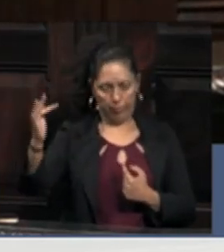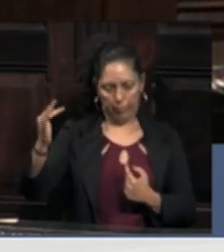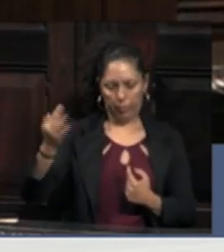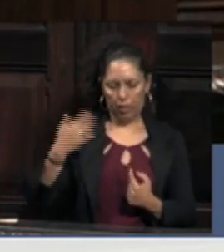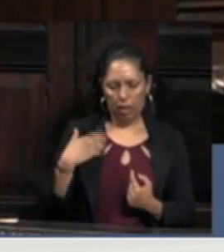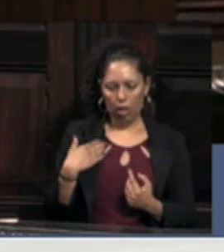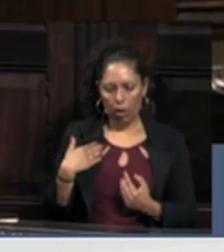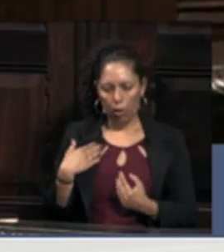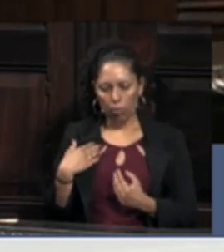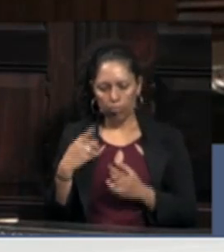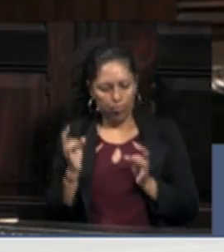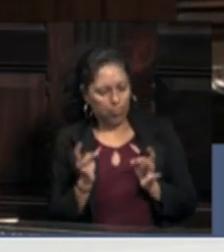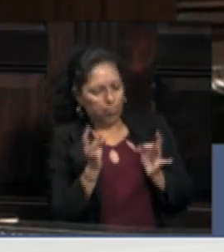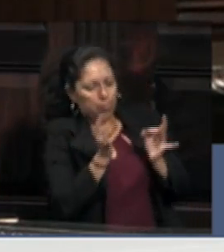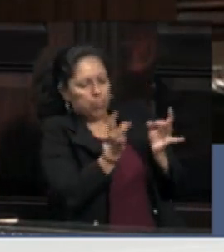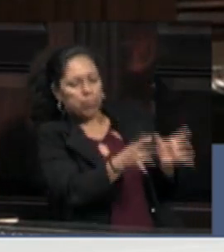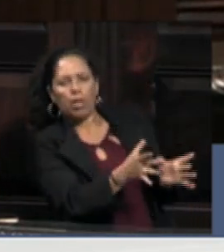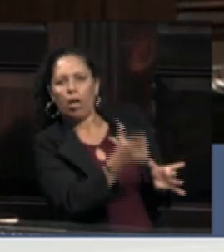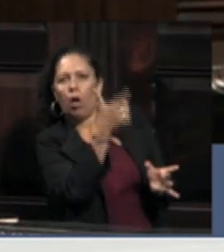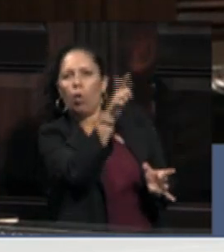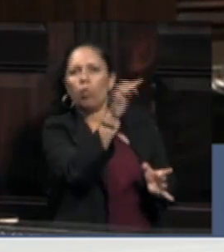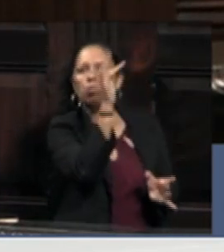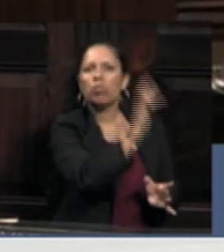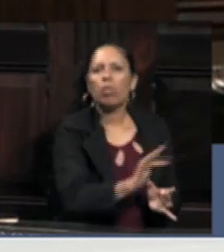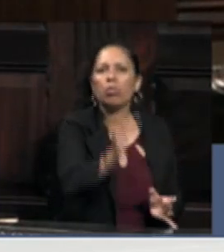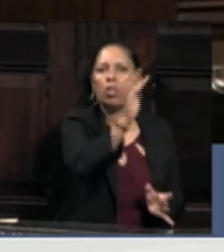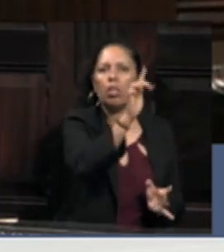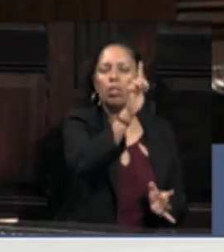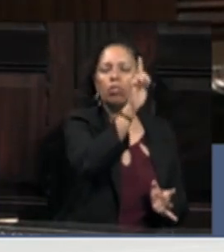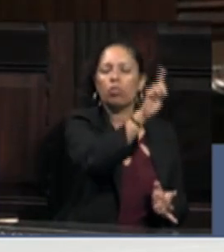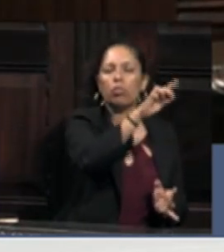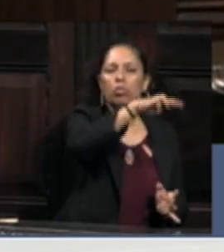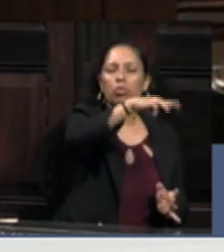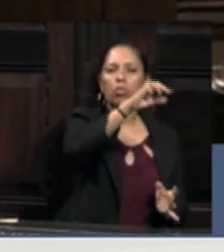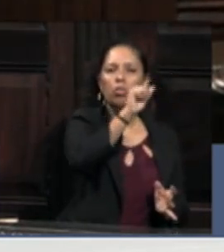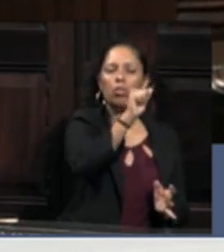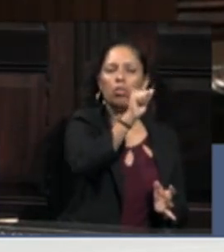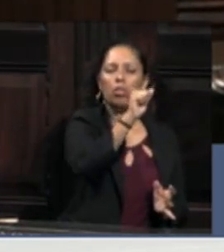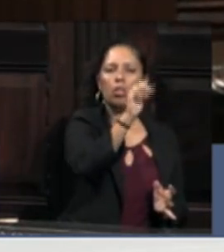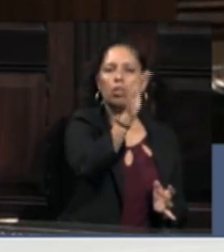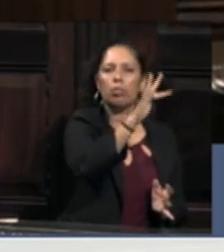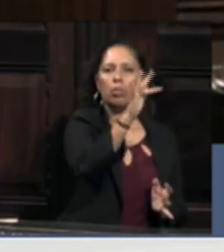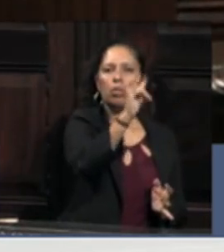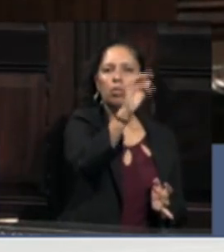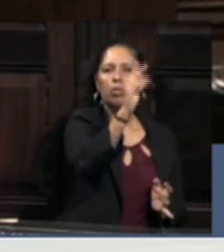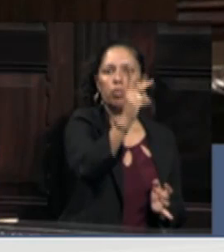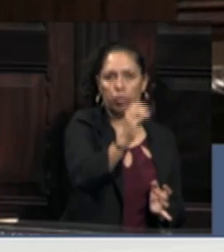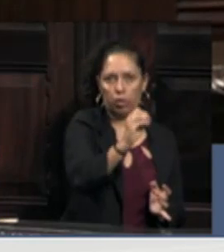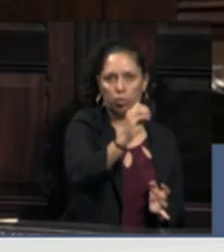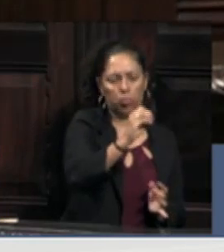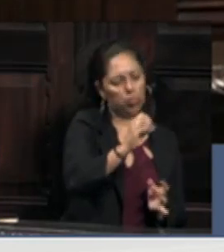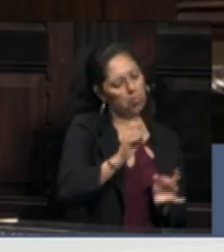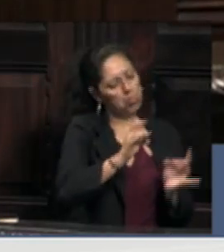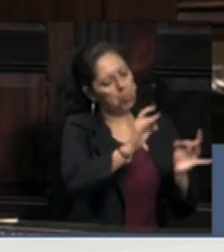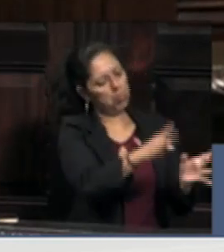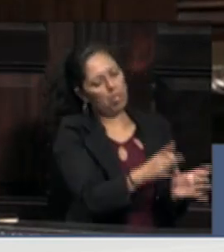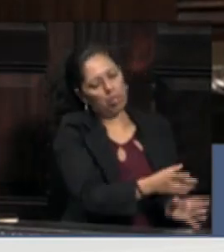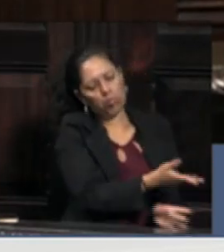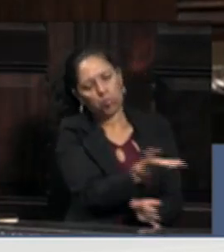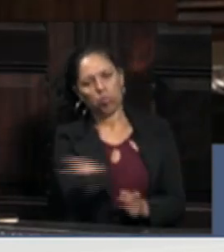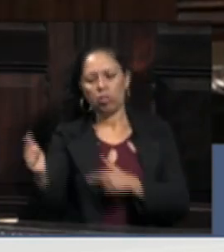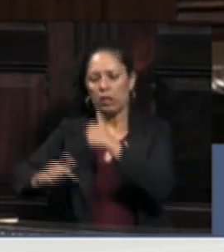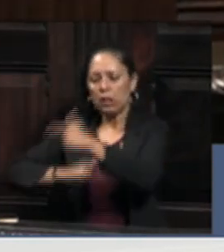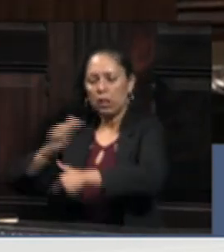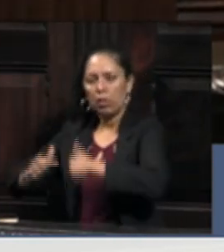demissão da Universidade Gama Filho, porque o meu vínculo, meu regime de trabalho com a Universidade Federal Fluminense era o regime de dedicação